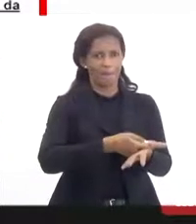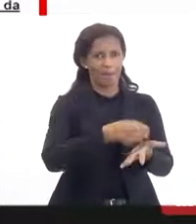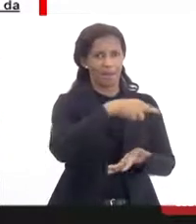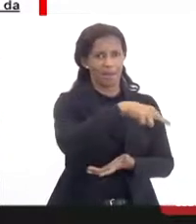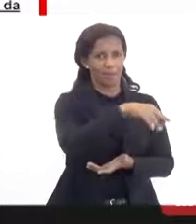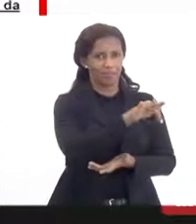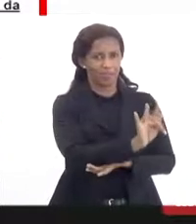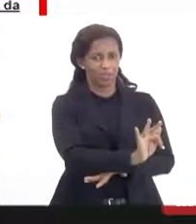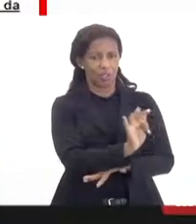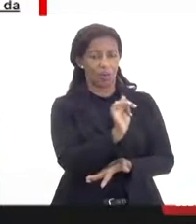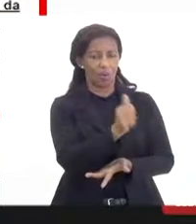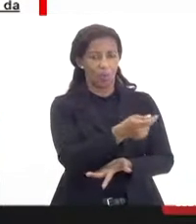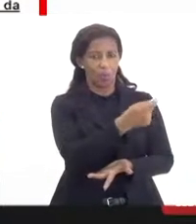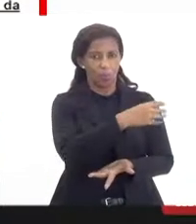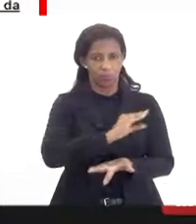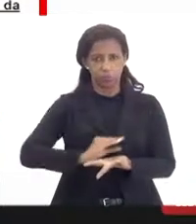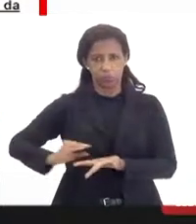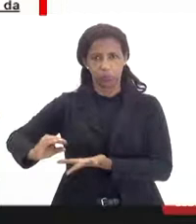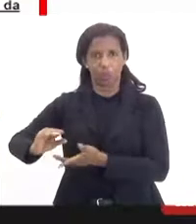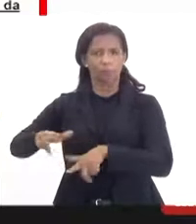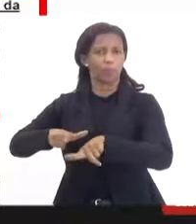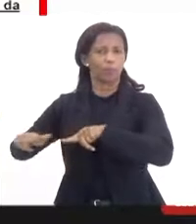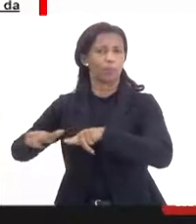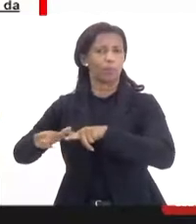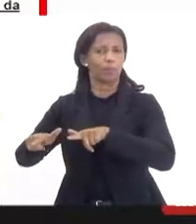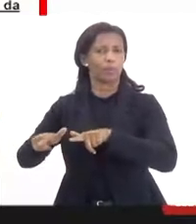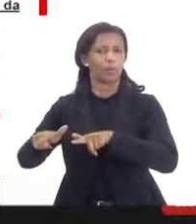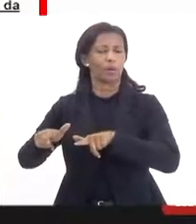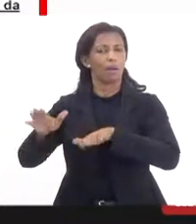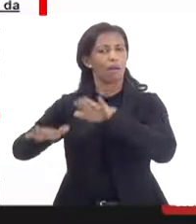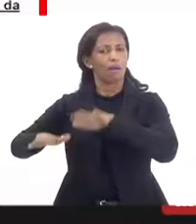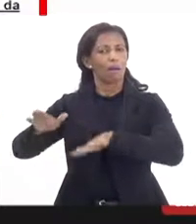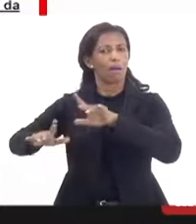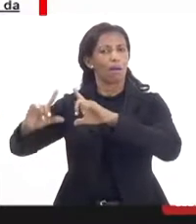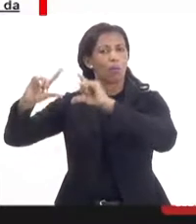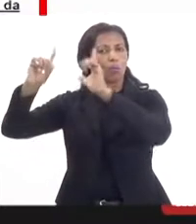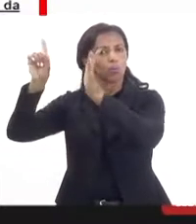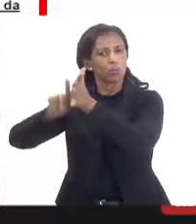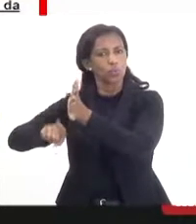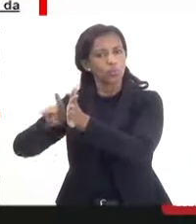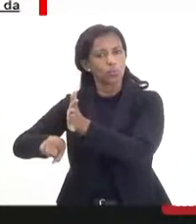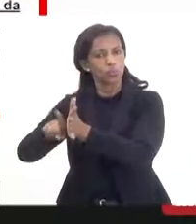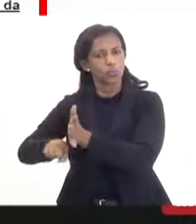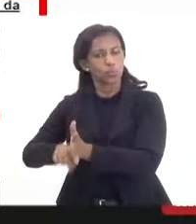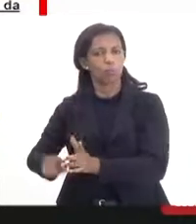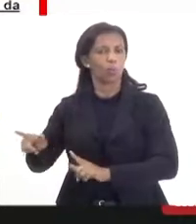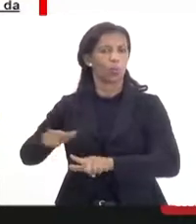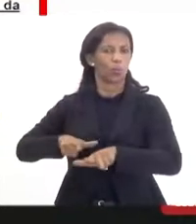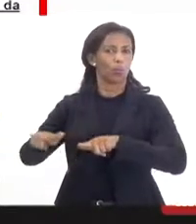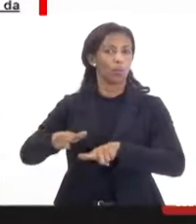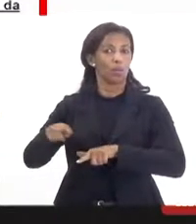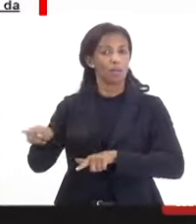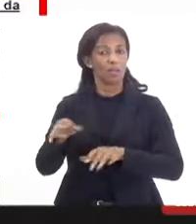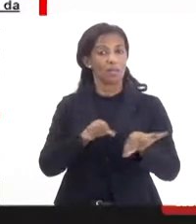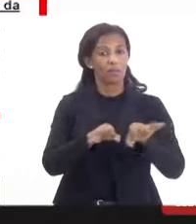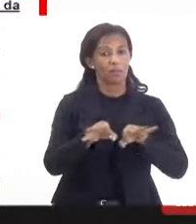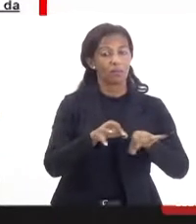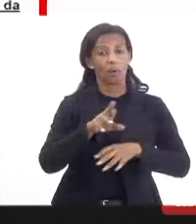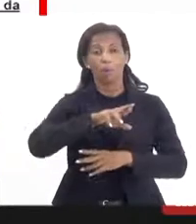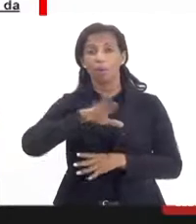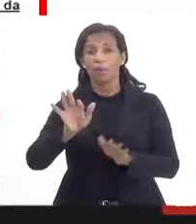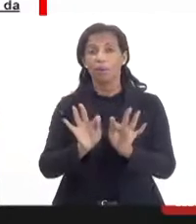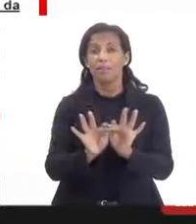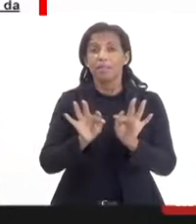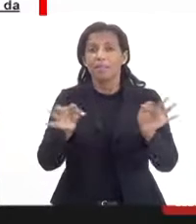compra de combustível para prestação de serviço, promovendo razoável abatimento no custo do serviço. Desta forma, não se trata de